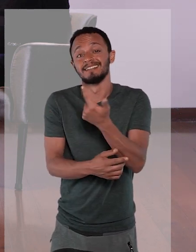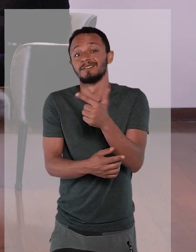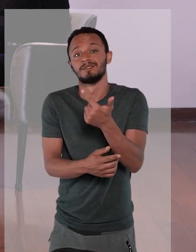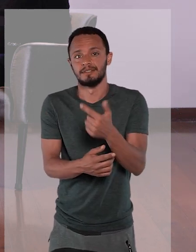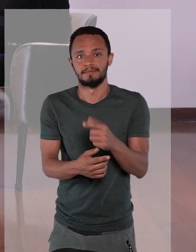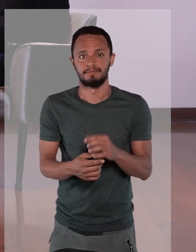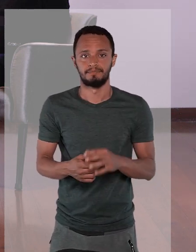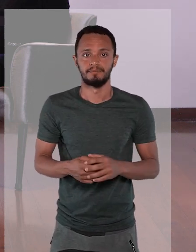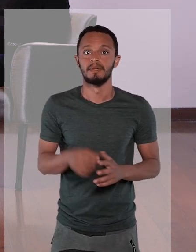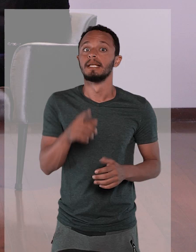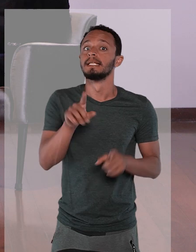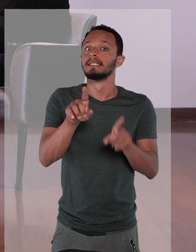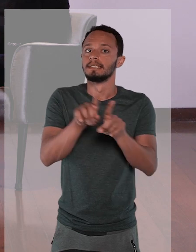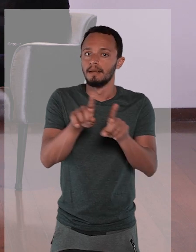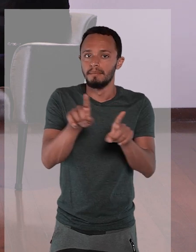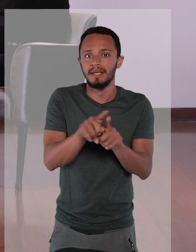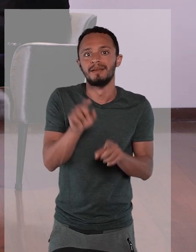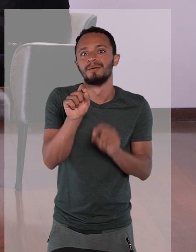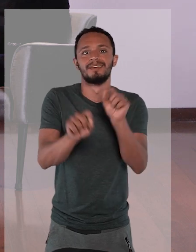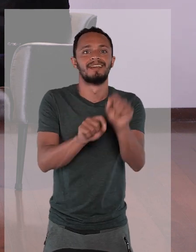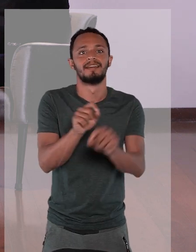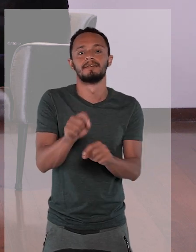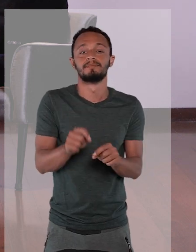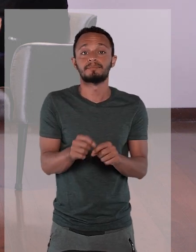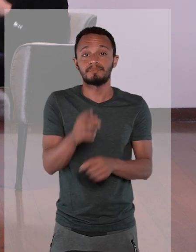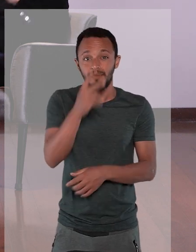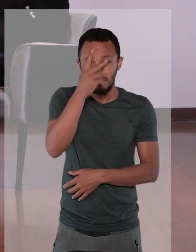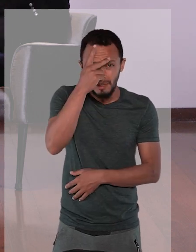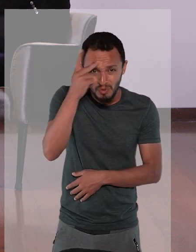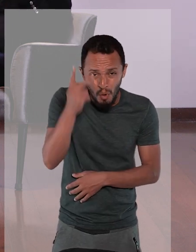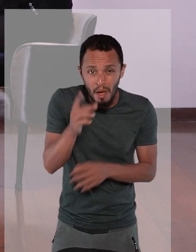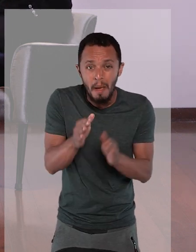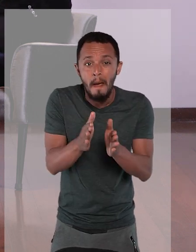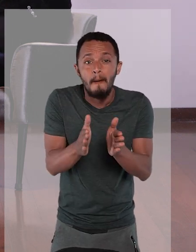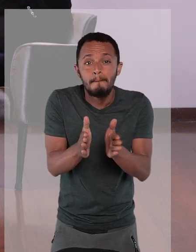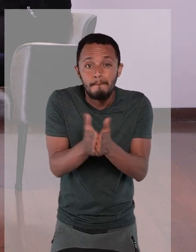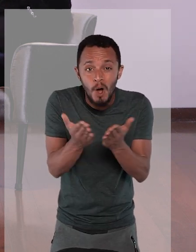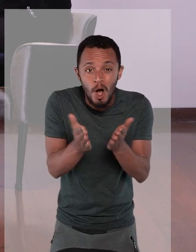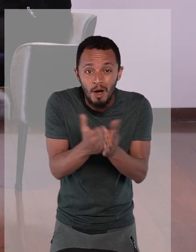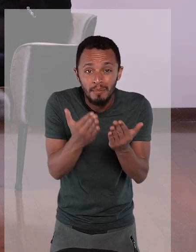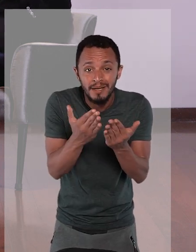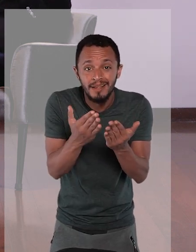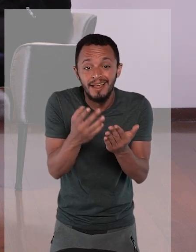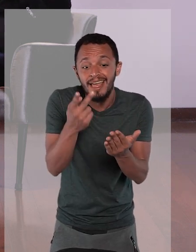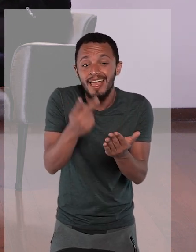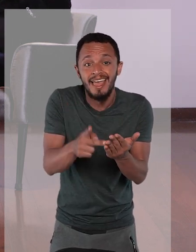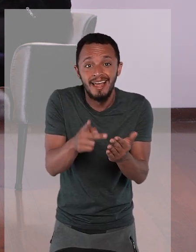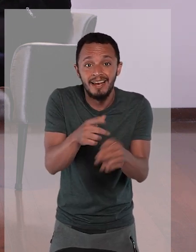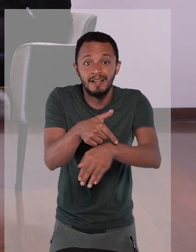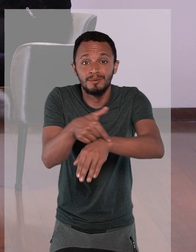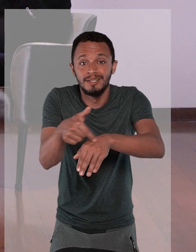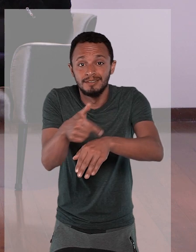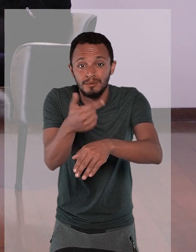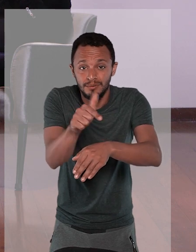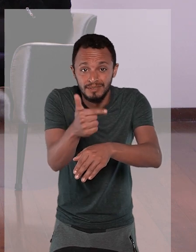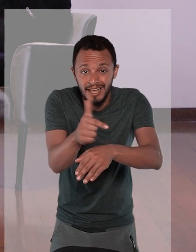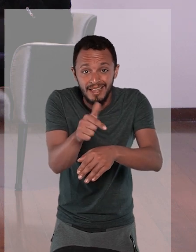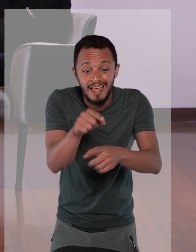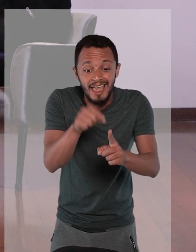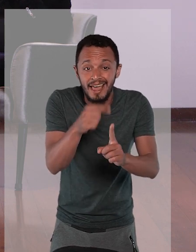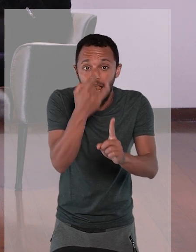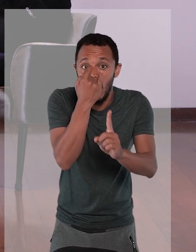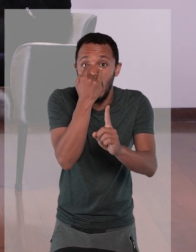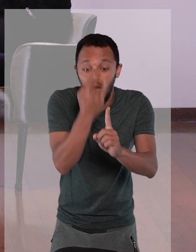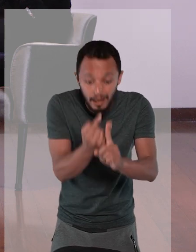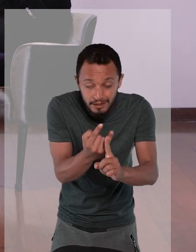não devia, pegou em quem mais precisa de cobertura e proteção. essas pessoas foram contaminadas. E,